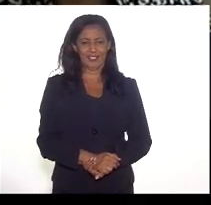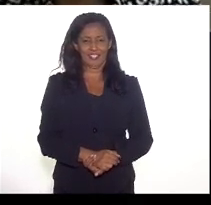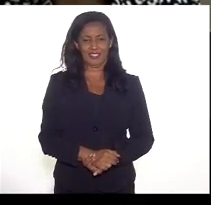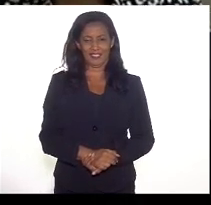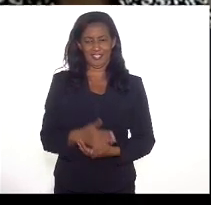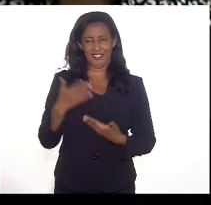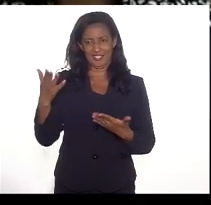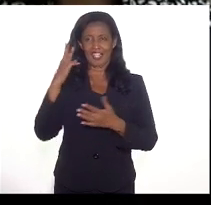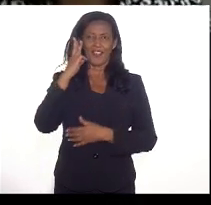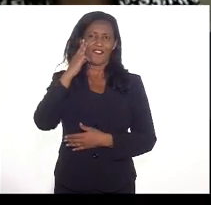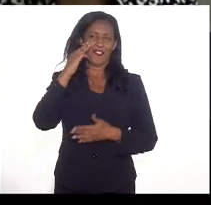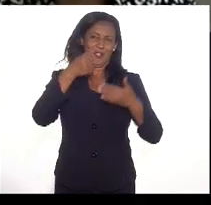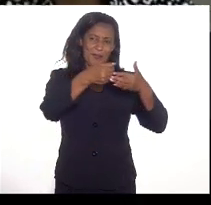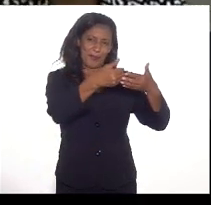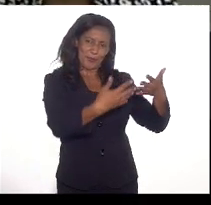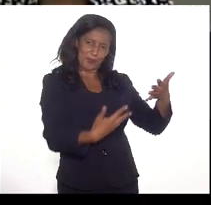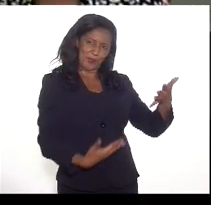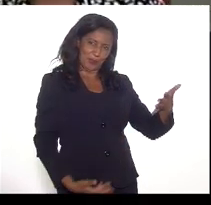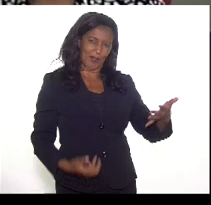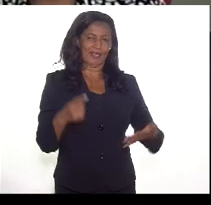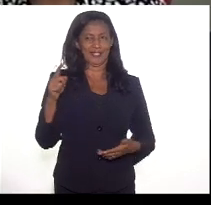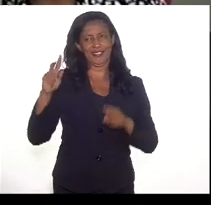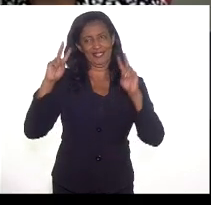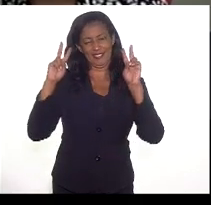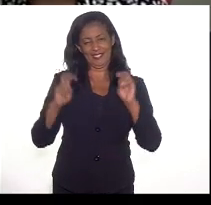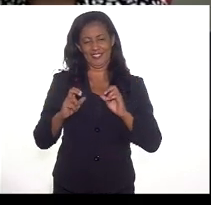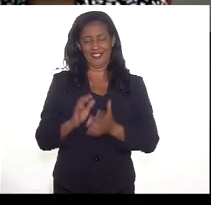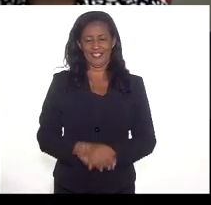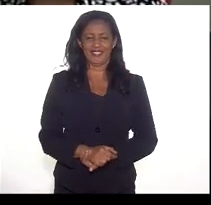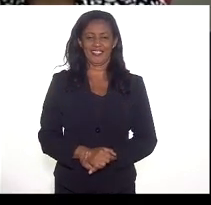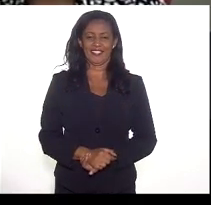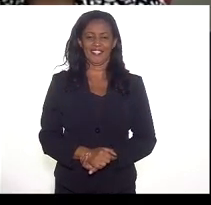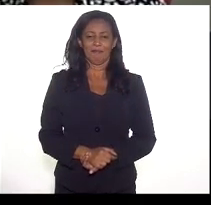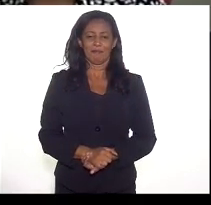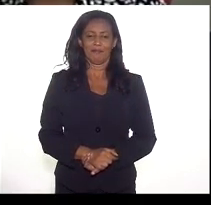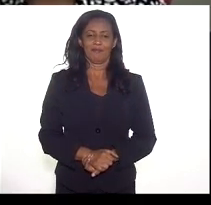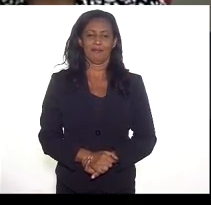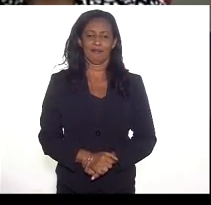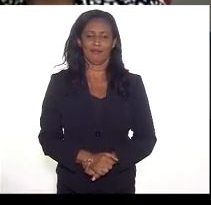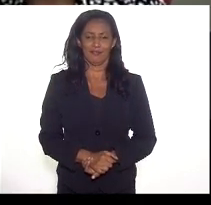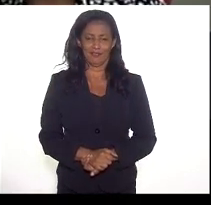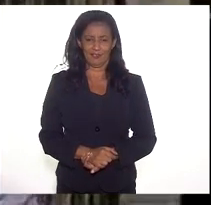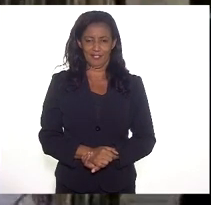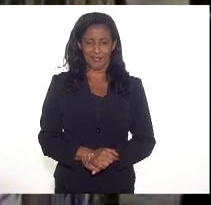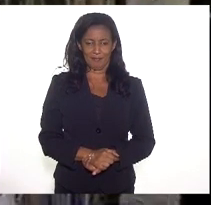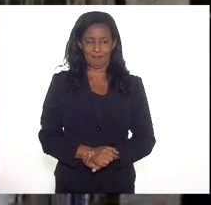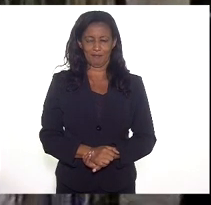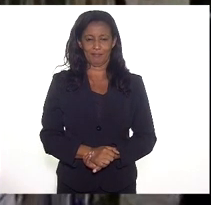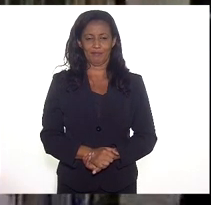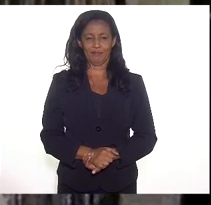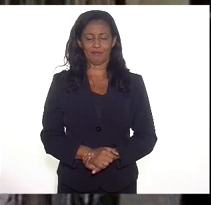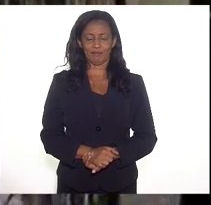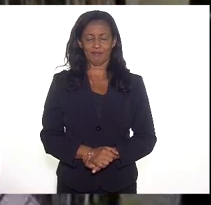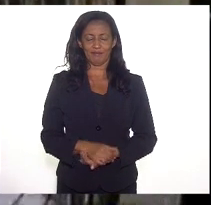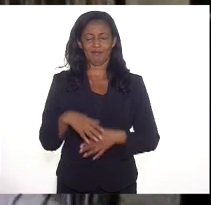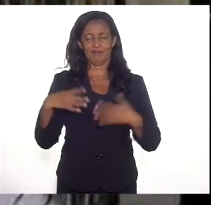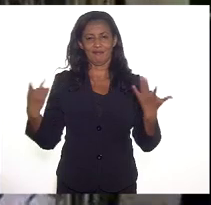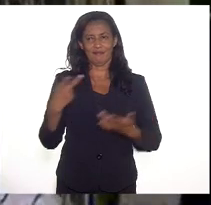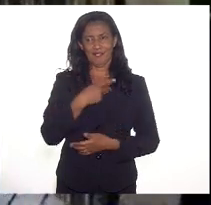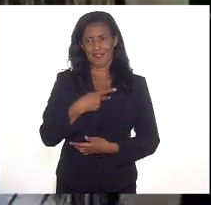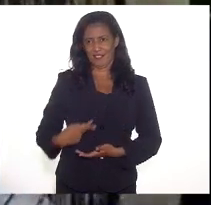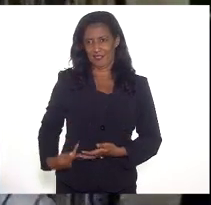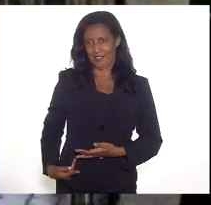se estender mais na sua intervenção. Nobre deputada Marta Rocha, que preside os trabalhos